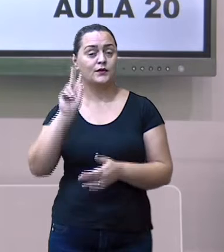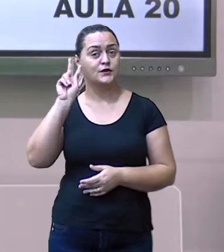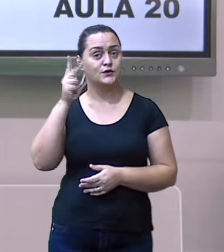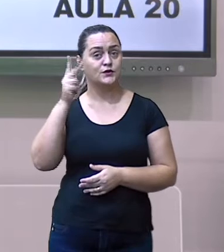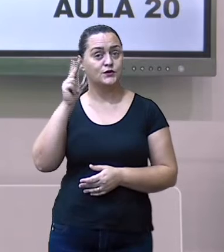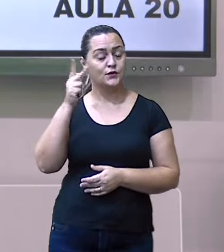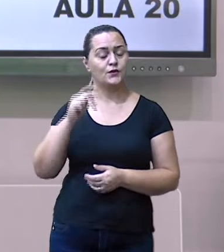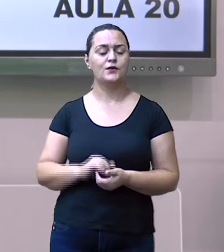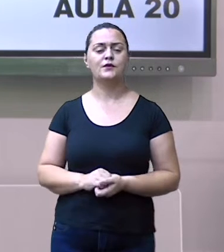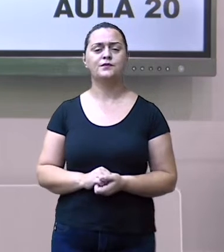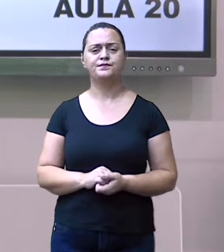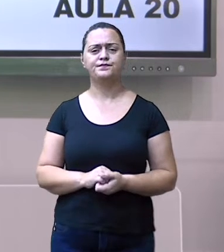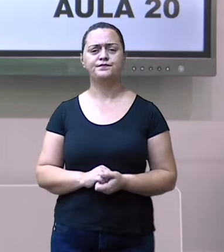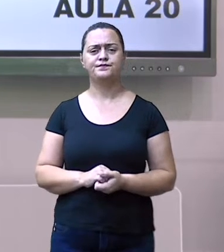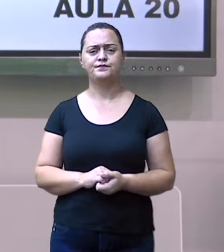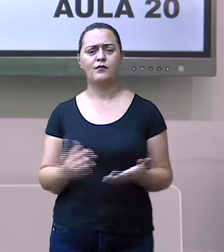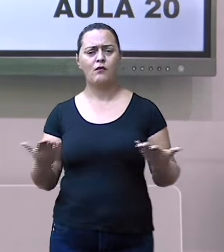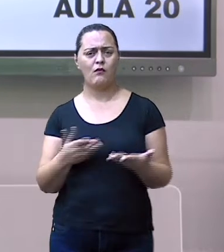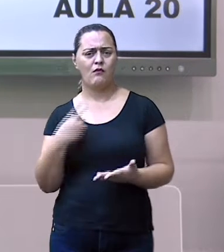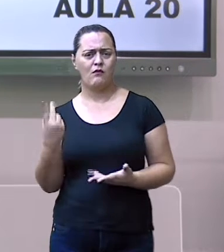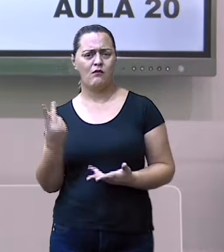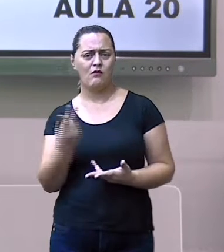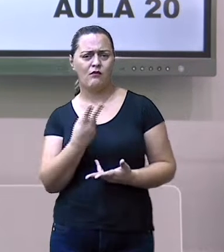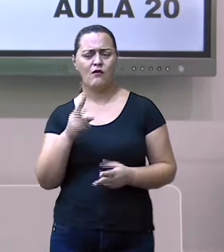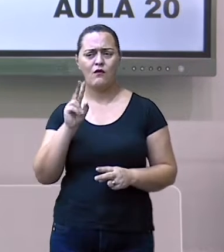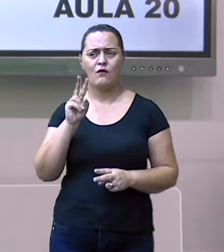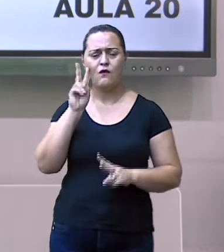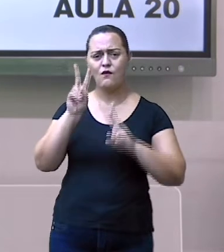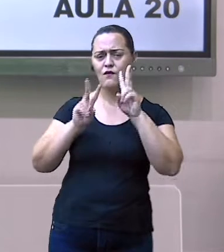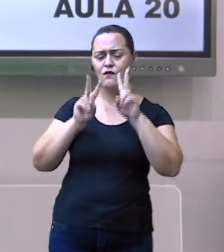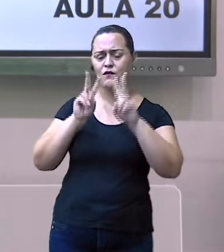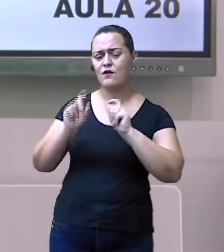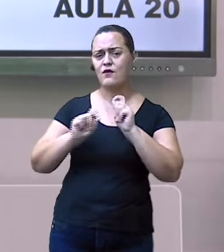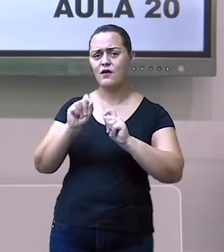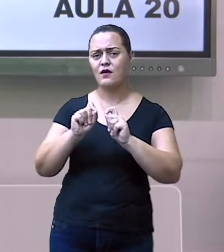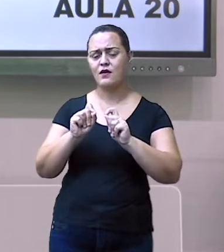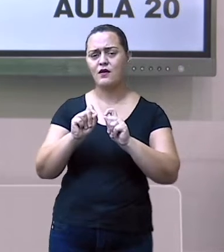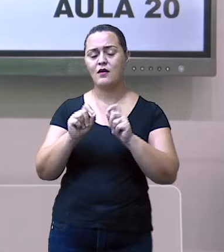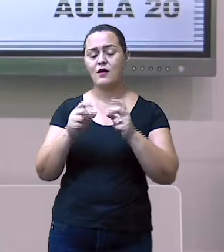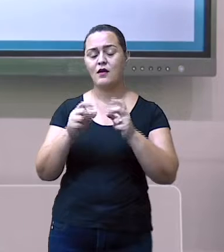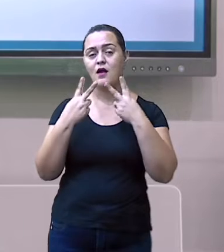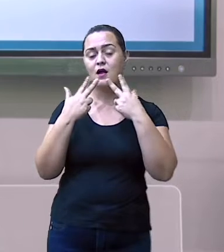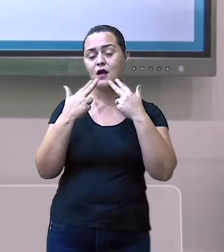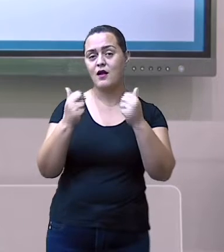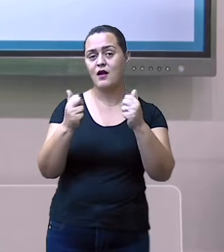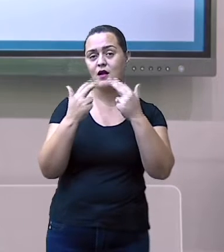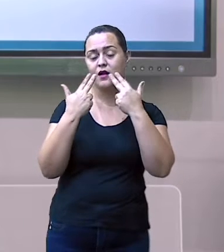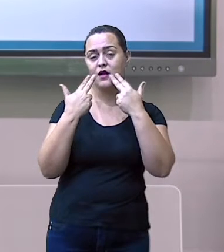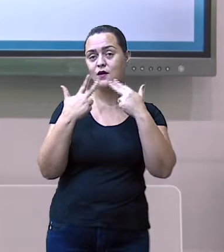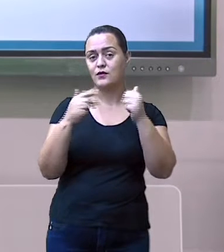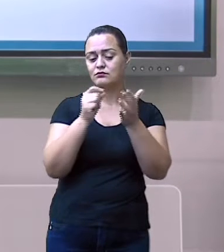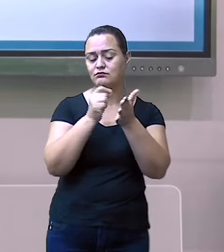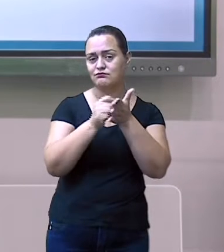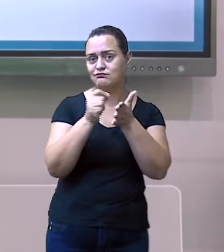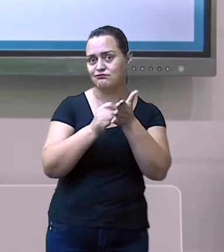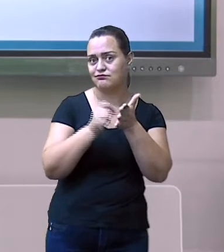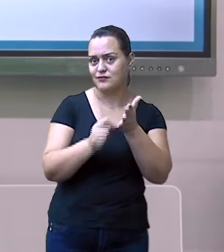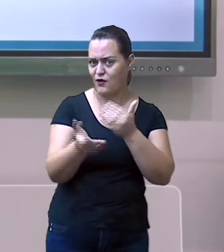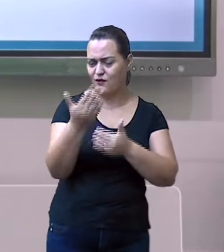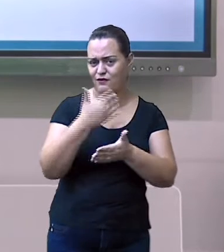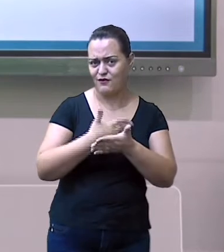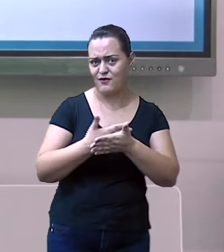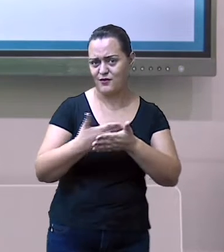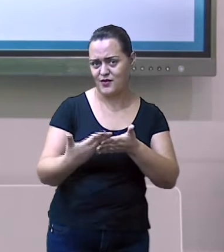nós vamos falar sobre a linguagem escrita. Vamos lá? Pegue o seu material, o seu lápis e vamos para a